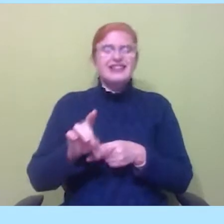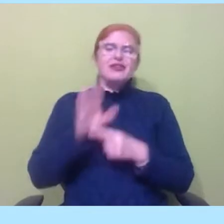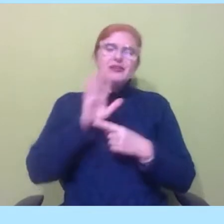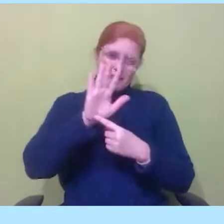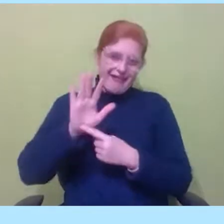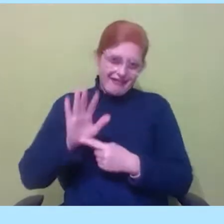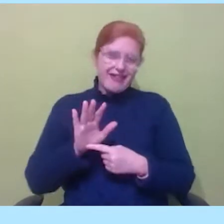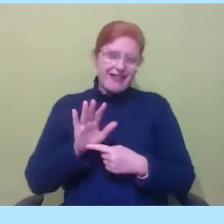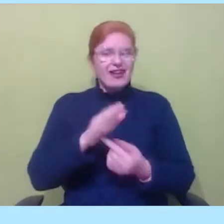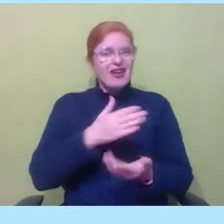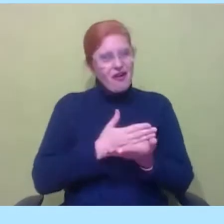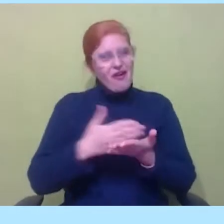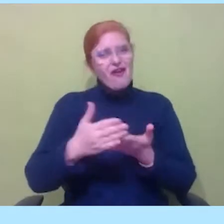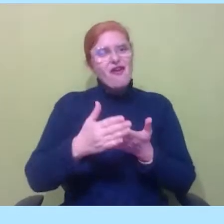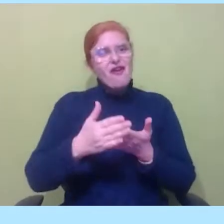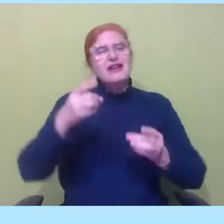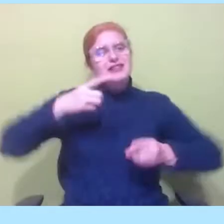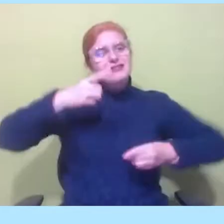o debate.